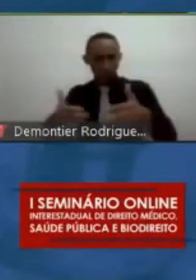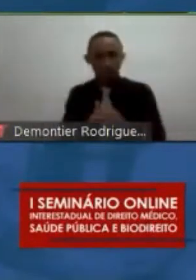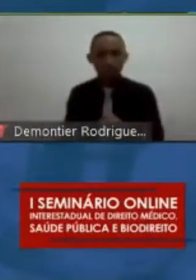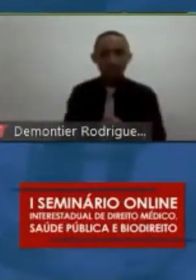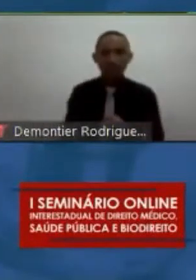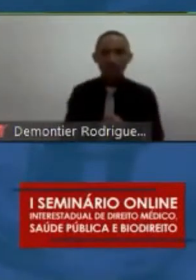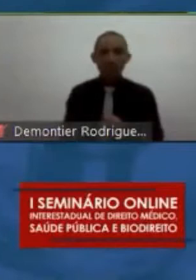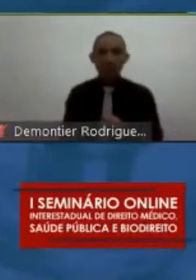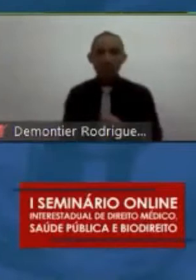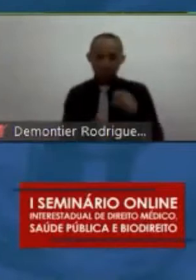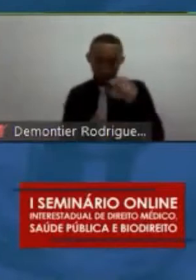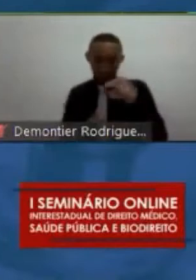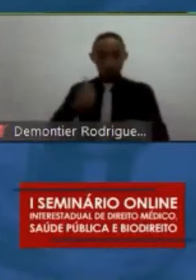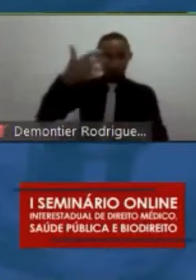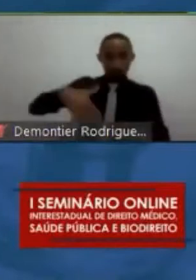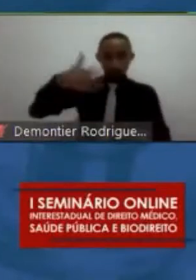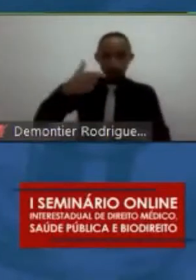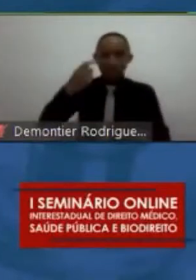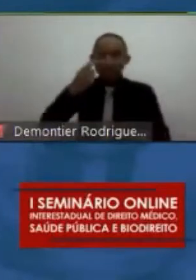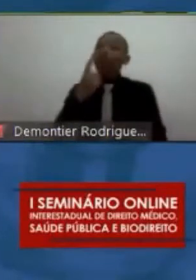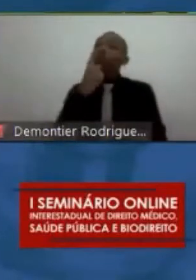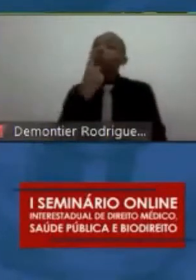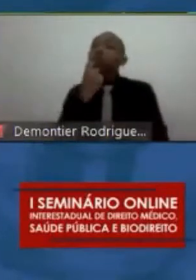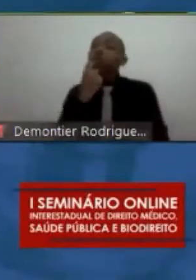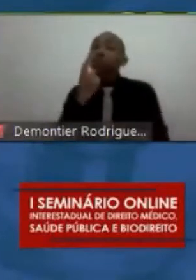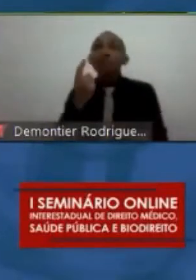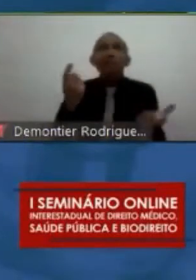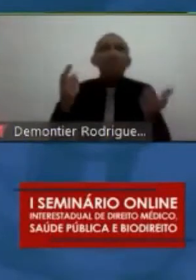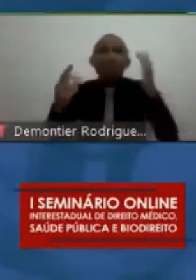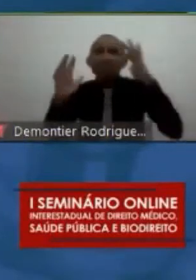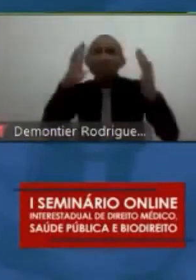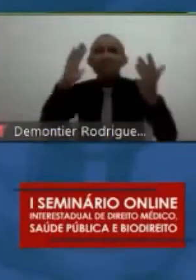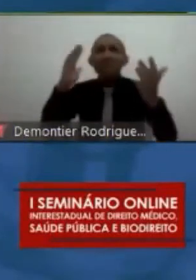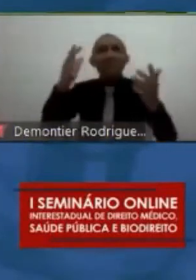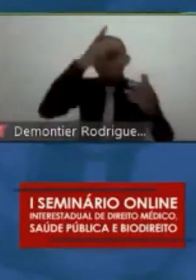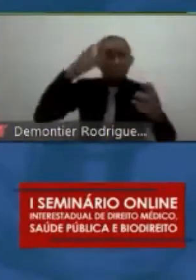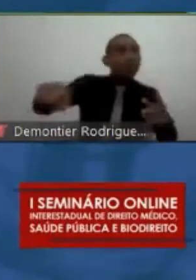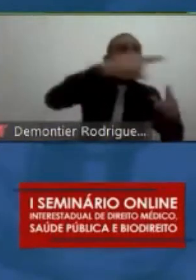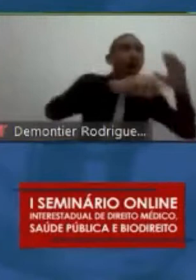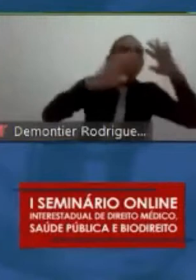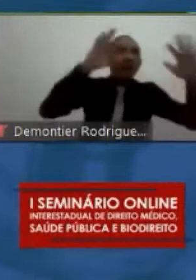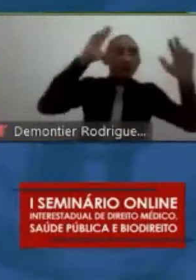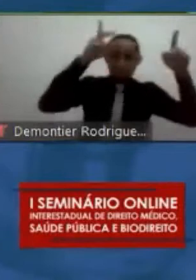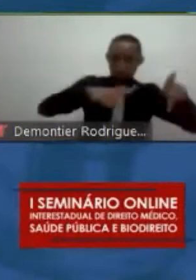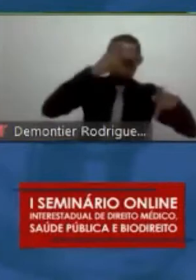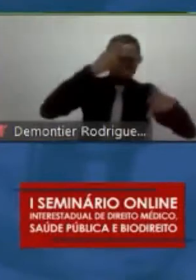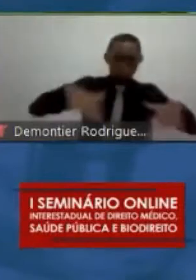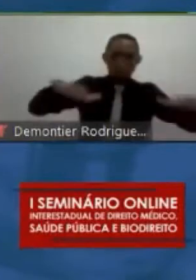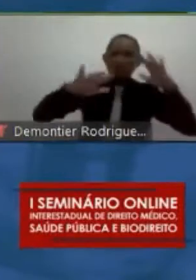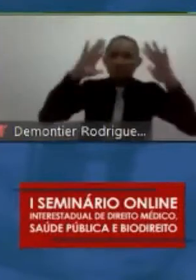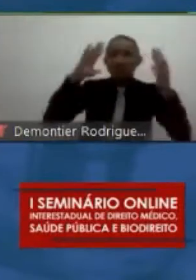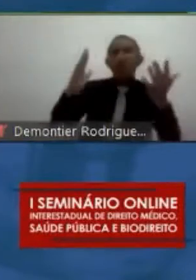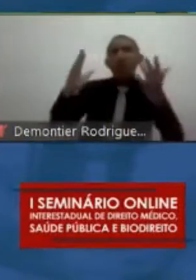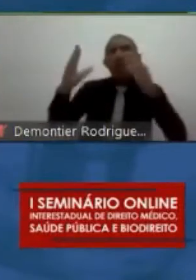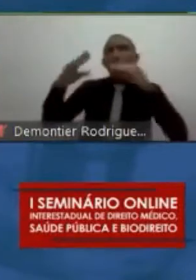aqui à questão do custo. Quando fala-se de sangue, muitas vezes a percepção das pessoas, da população em geral, é de que sangue é